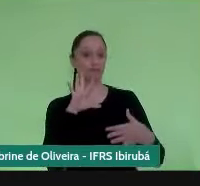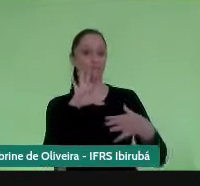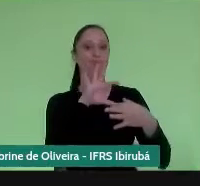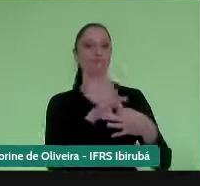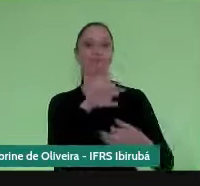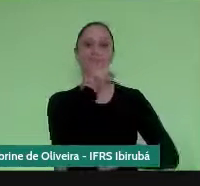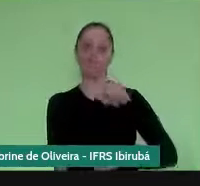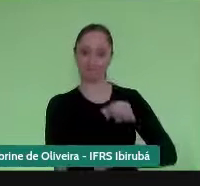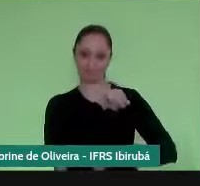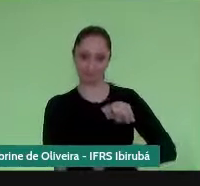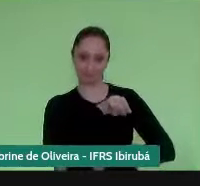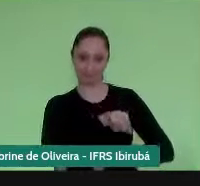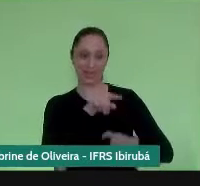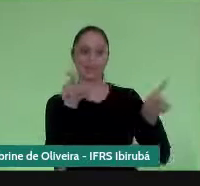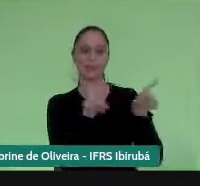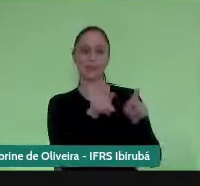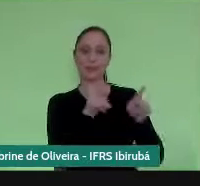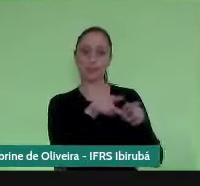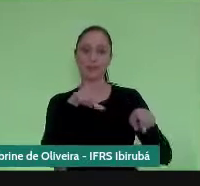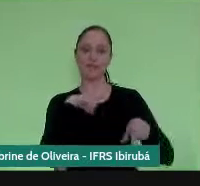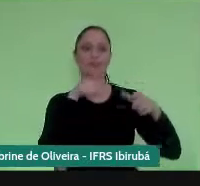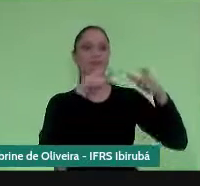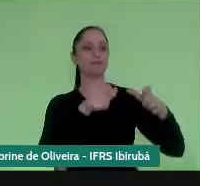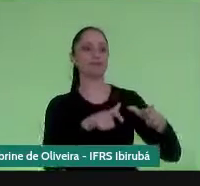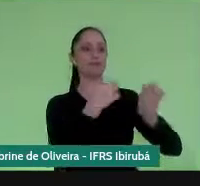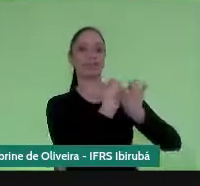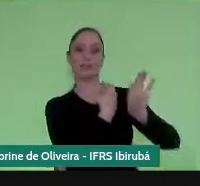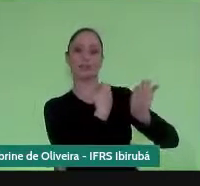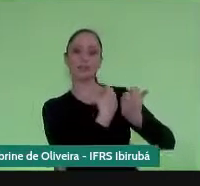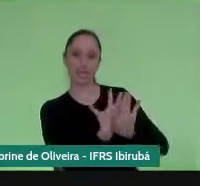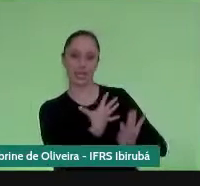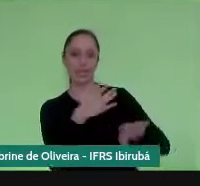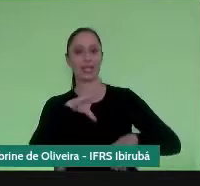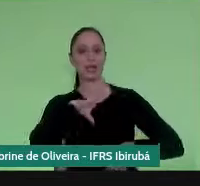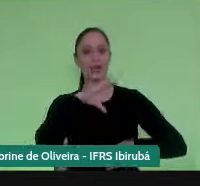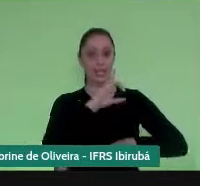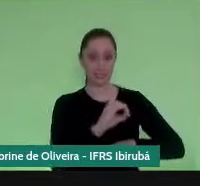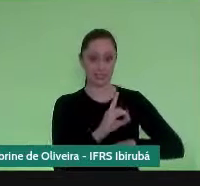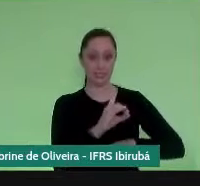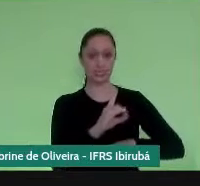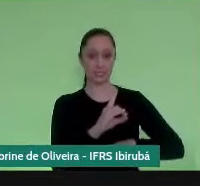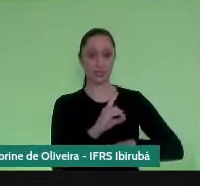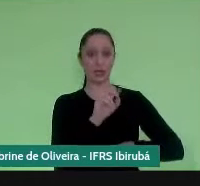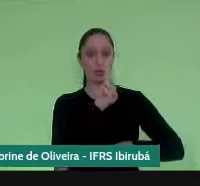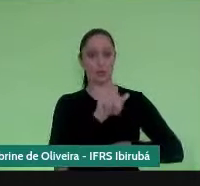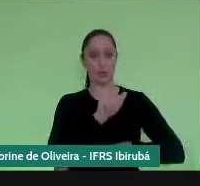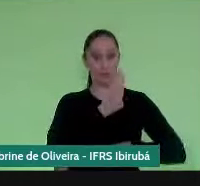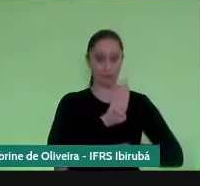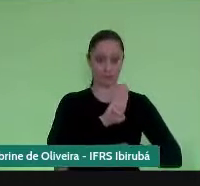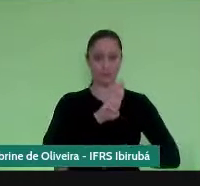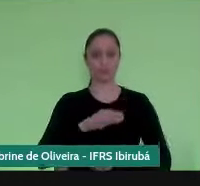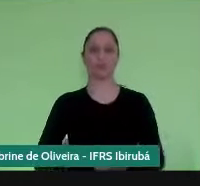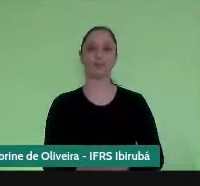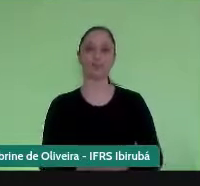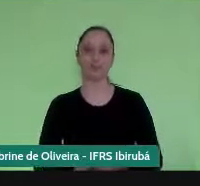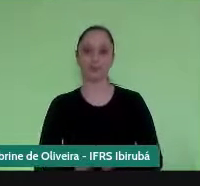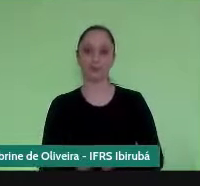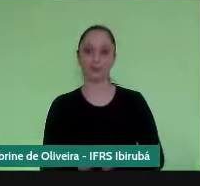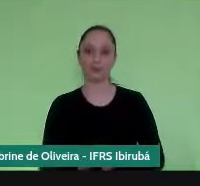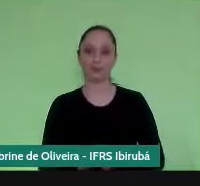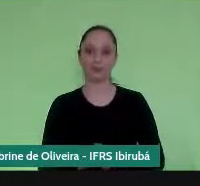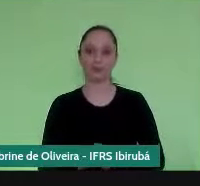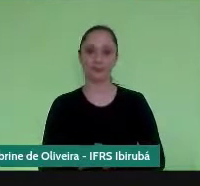fica o Departamento de Educação à Distância e a coordenação da Universidade Aberta do Brasil.